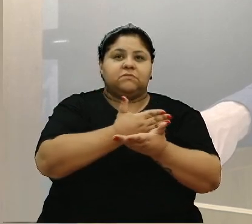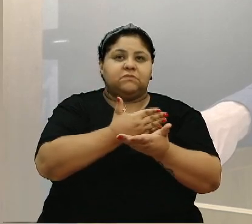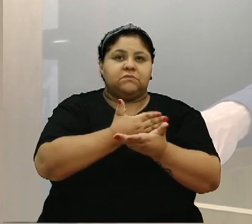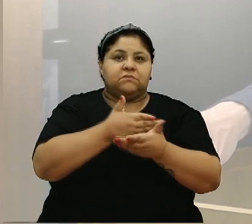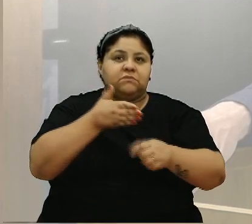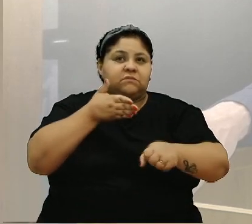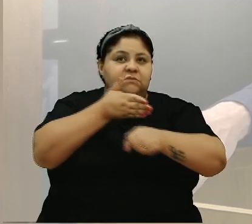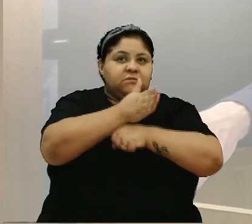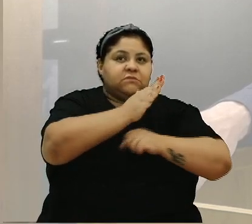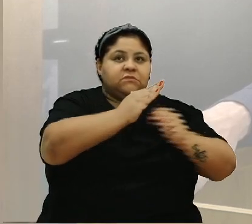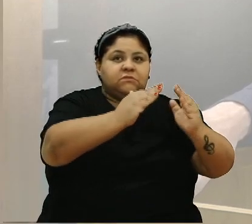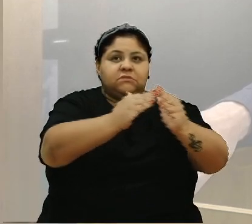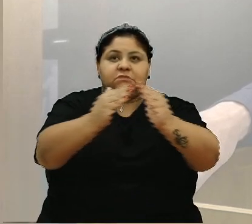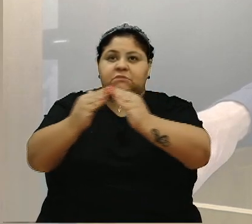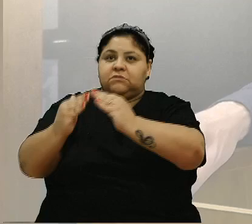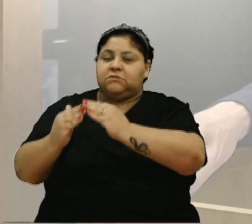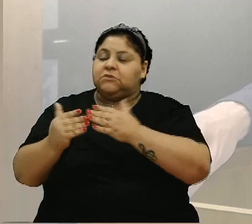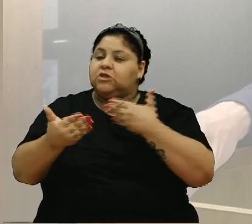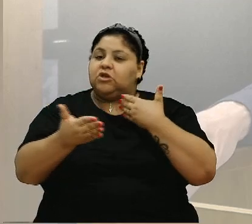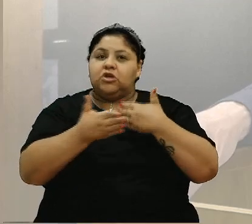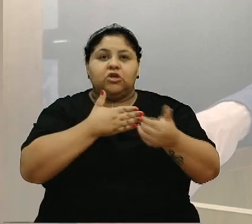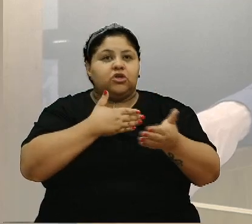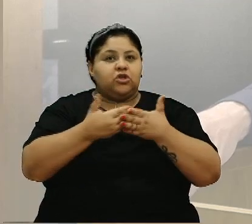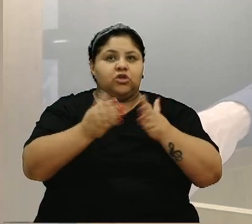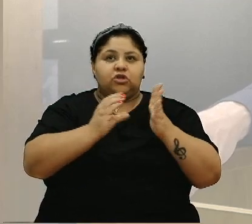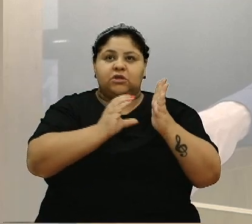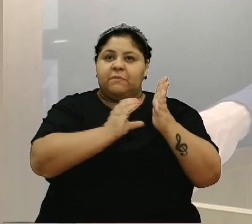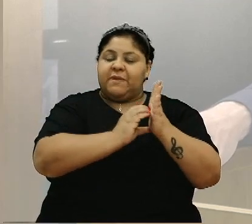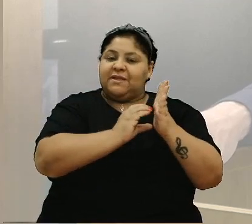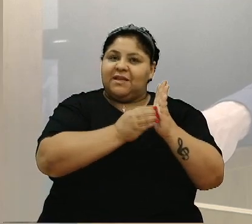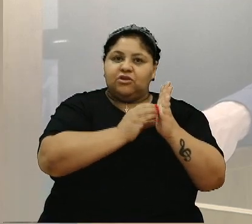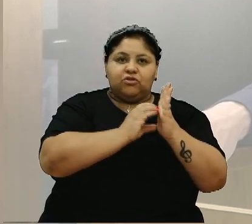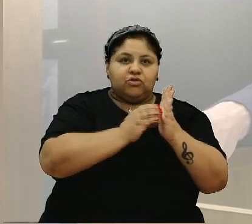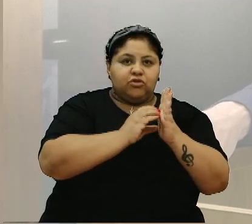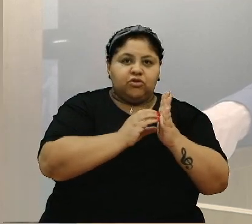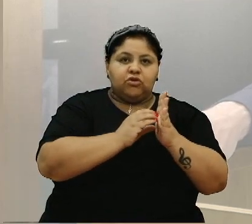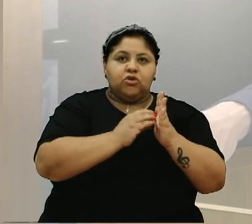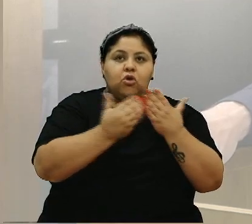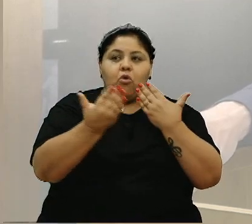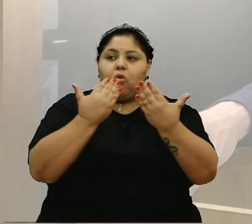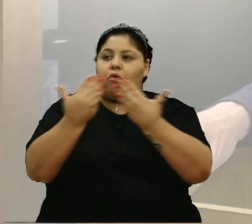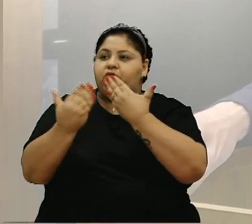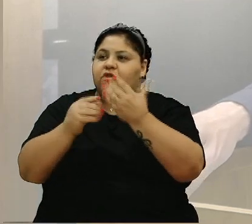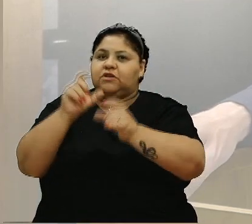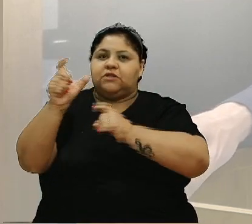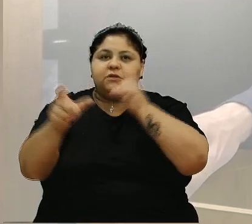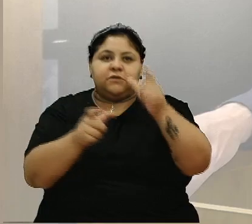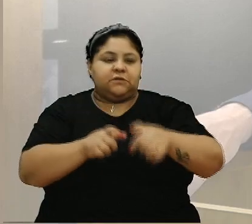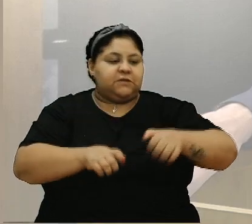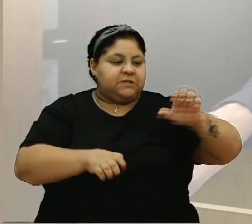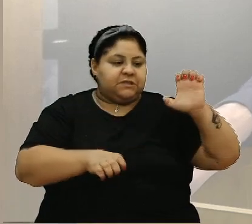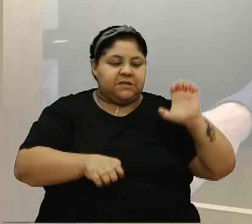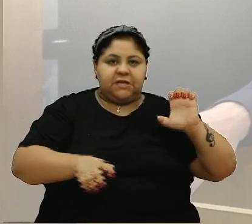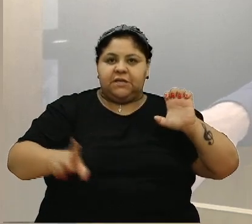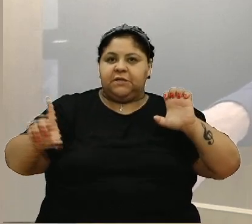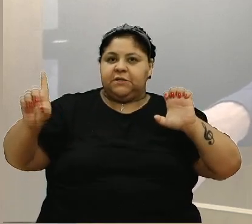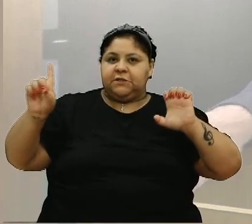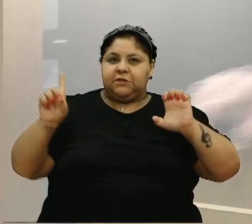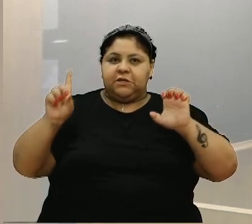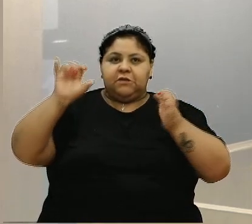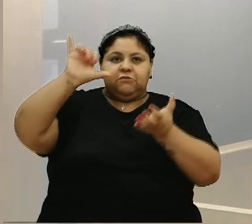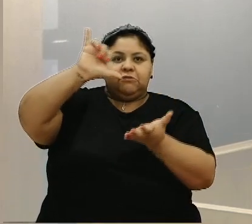casas, todos me trataram bem, independente do partido político. Conversei com muitas pessoas da esquerda, da direita, do